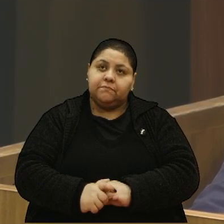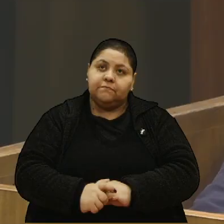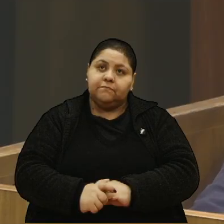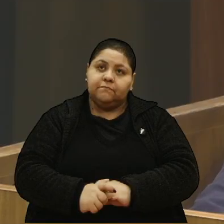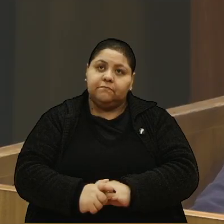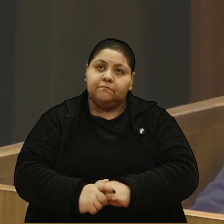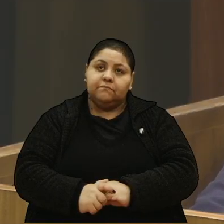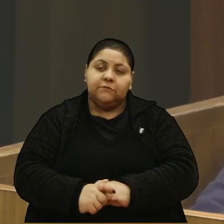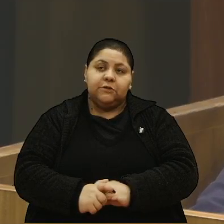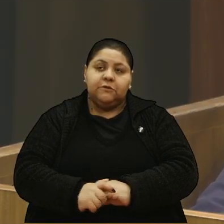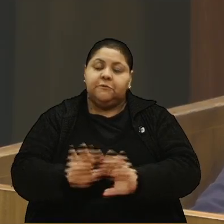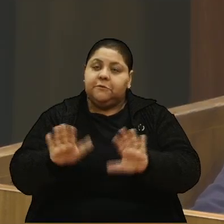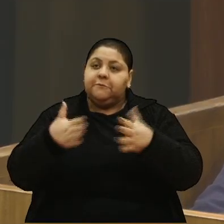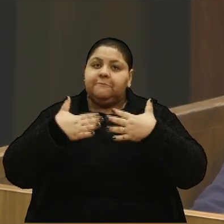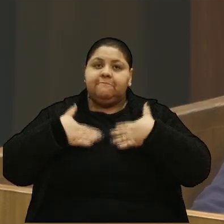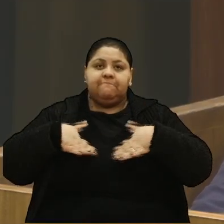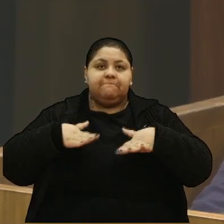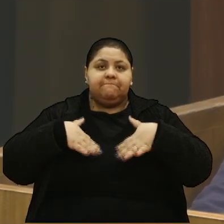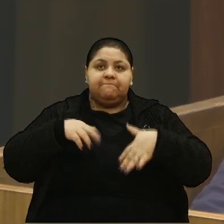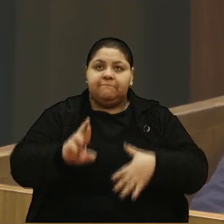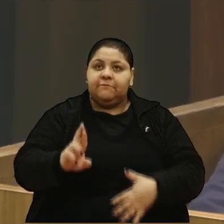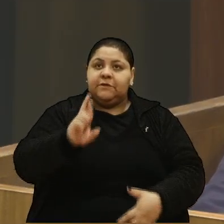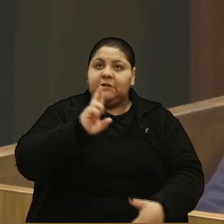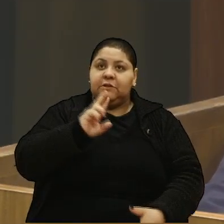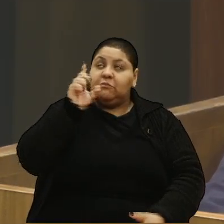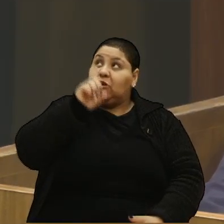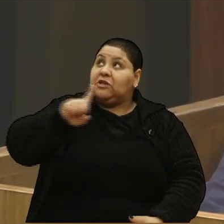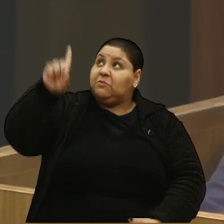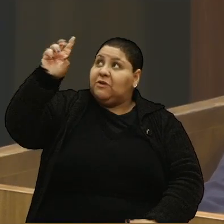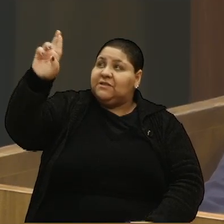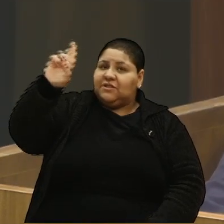foi o suficiente? Foi a resposta que Deus deu para mim.